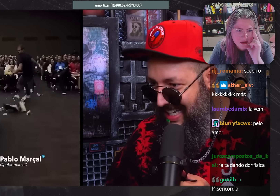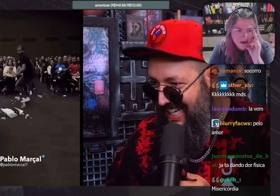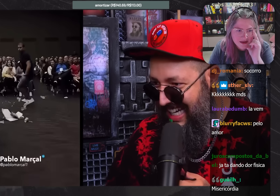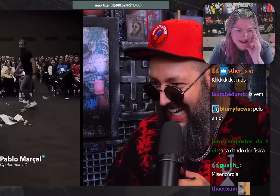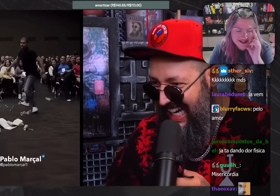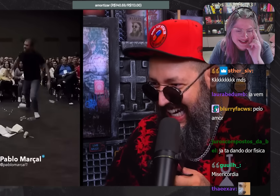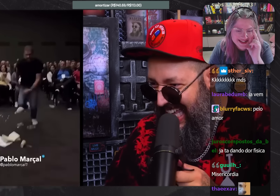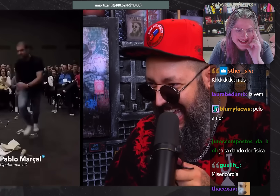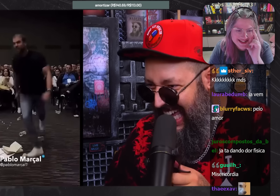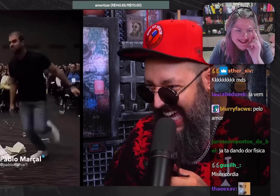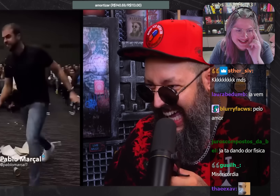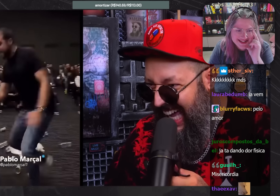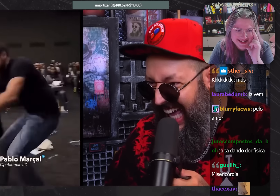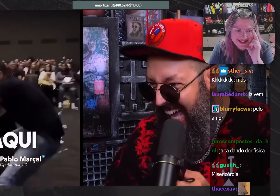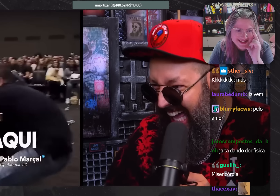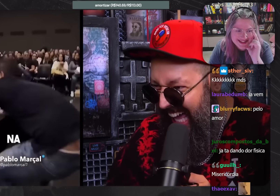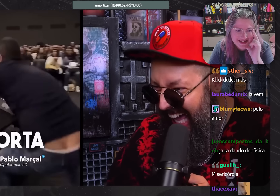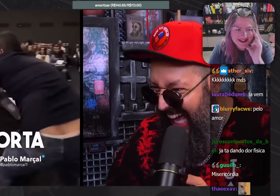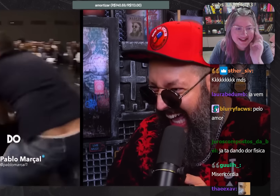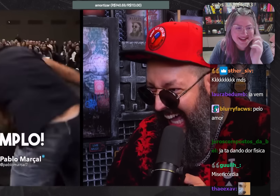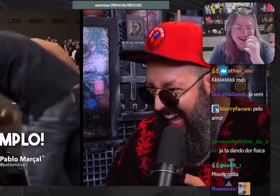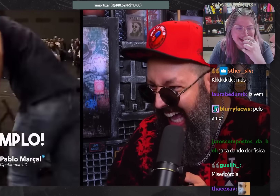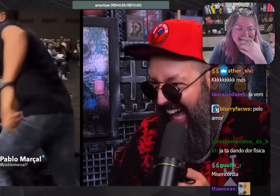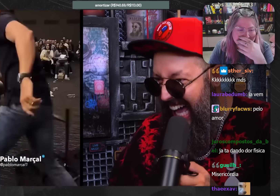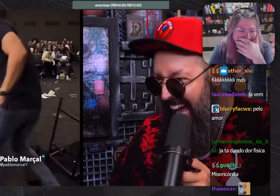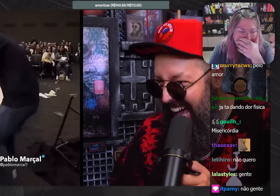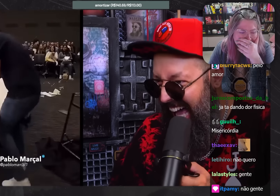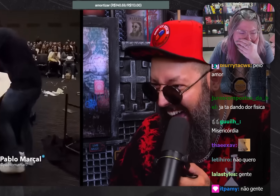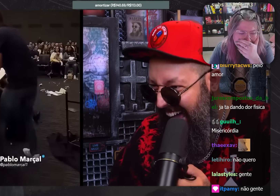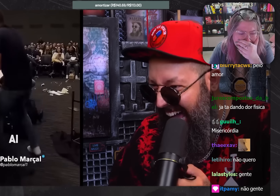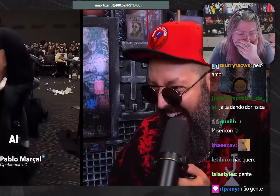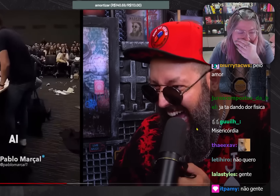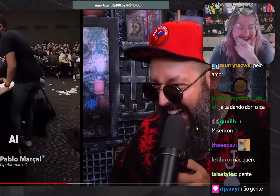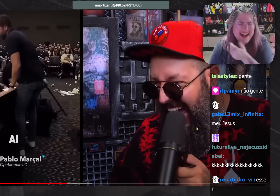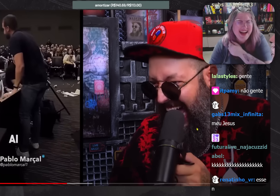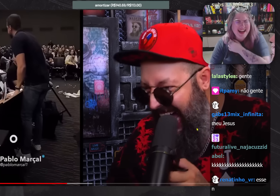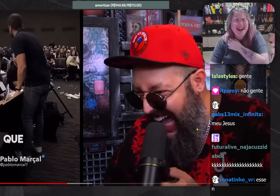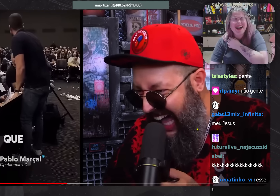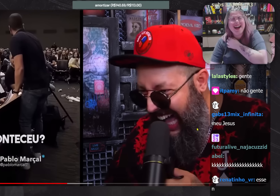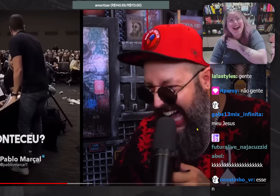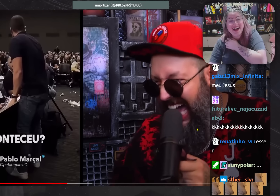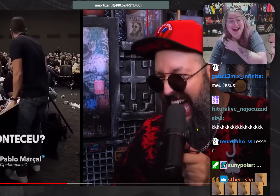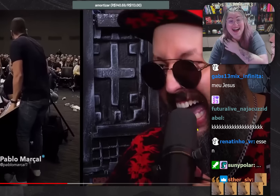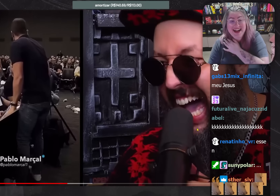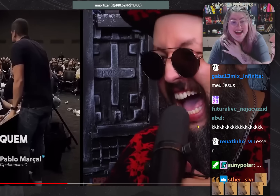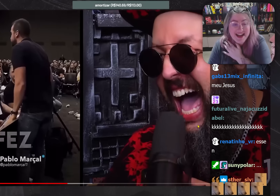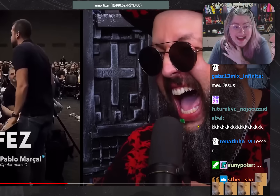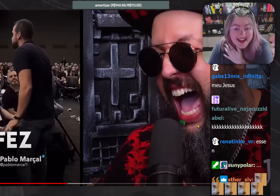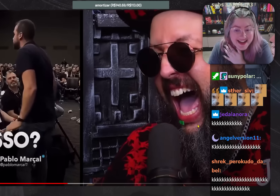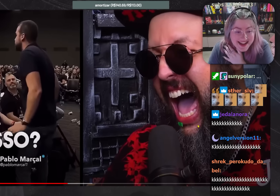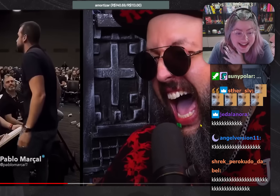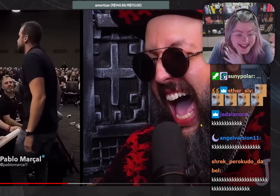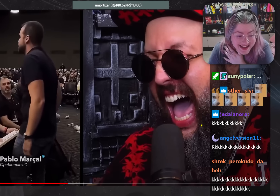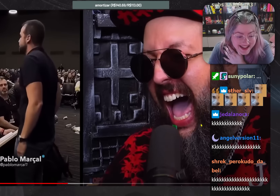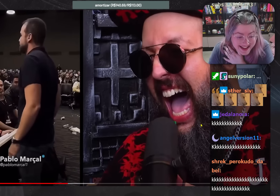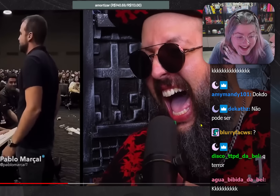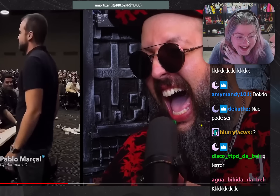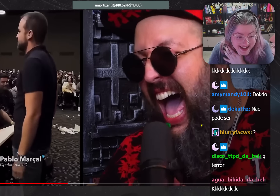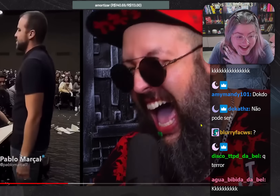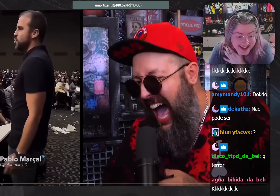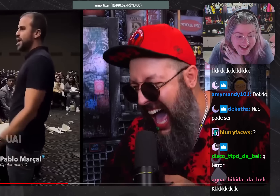templo que que vocês estão fazendo aqui na porta do tempo ah aí que aconteceu quem fez